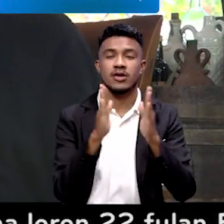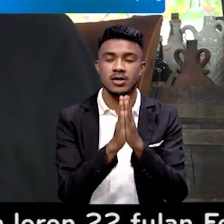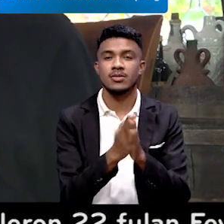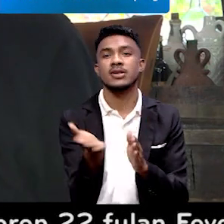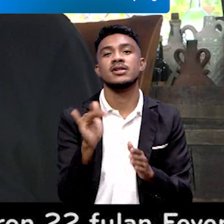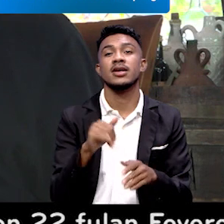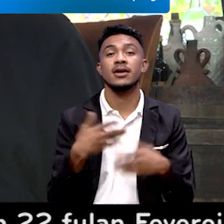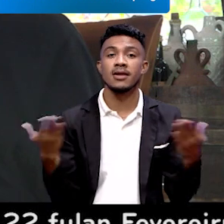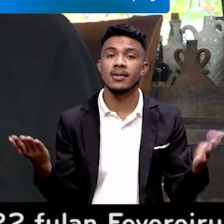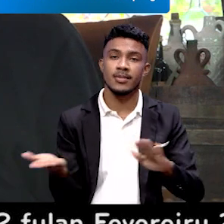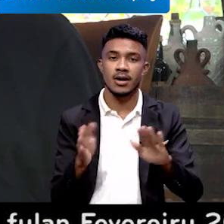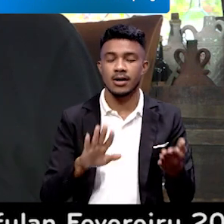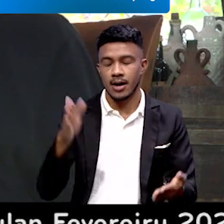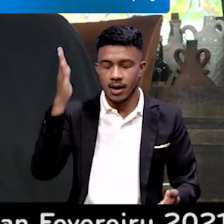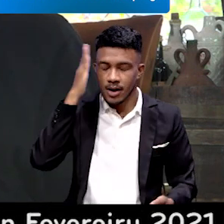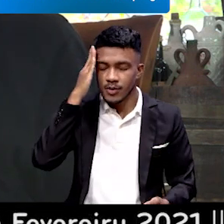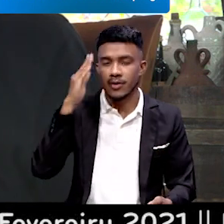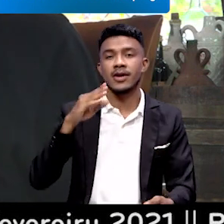infatti, o spirito di Danè,